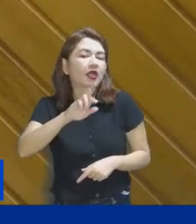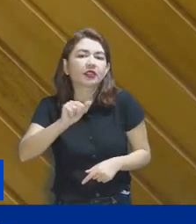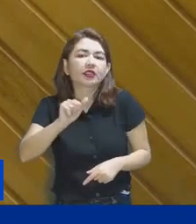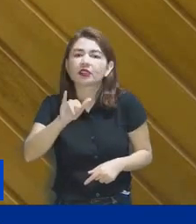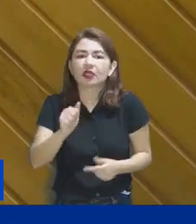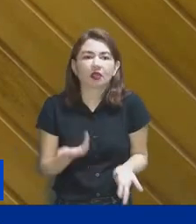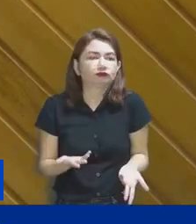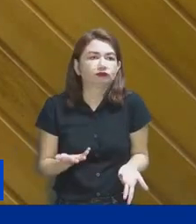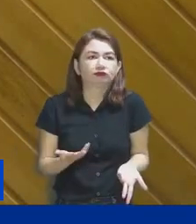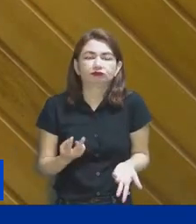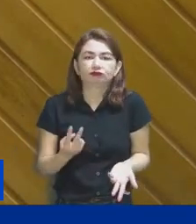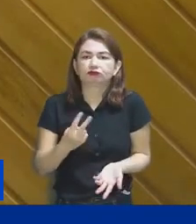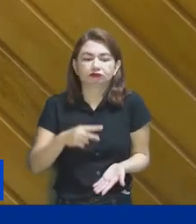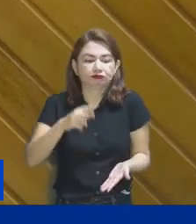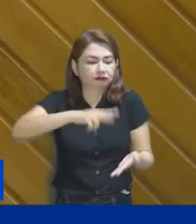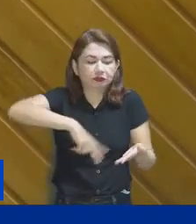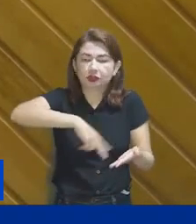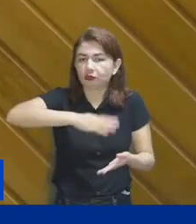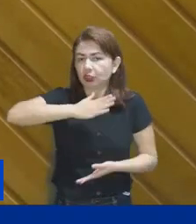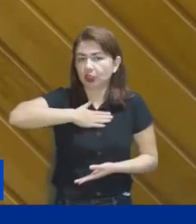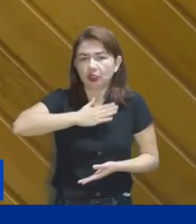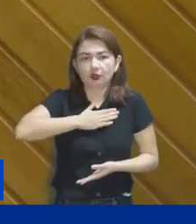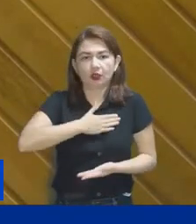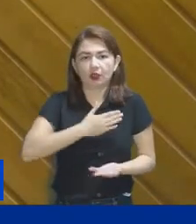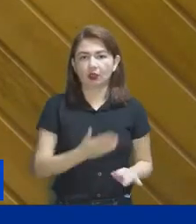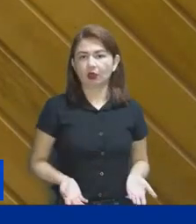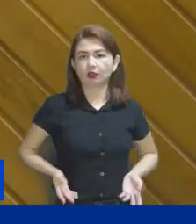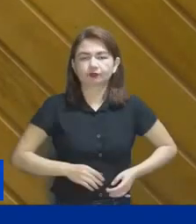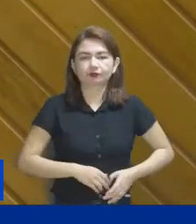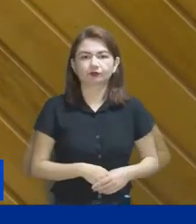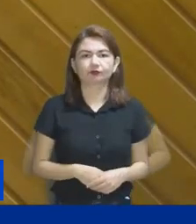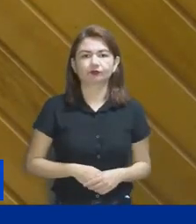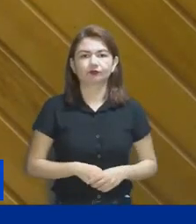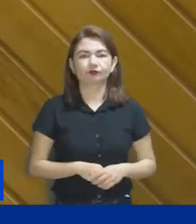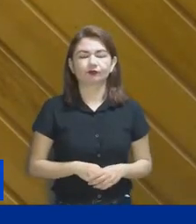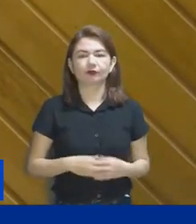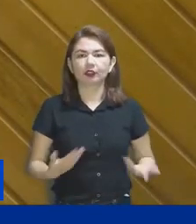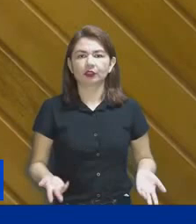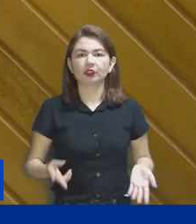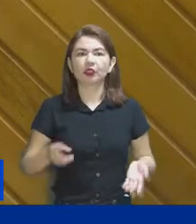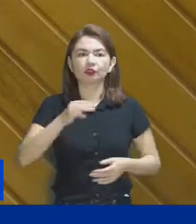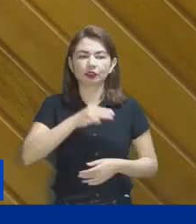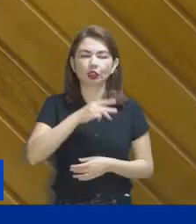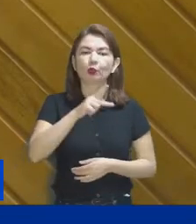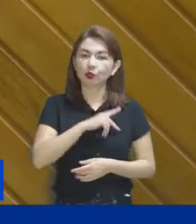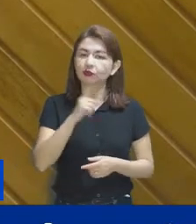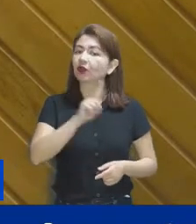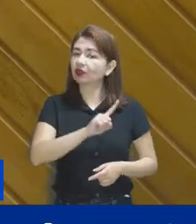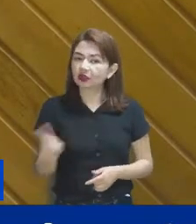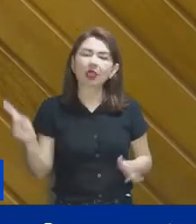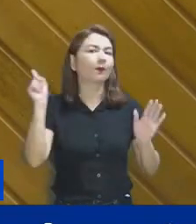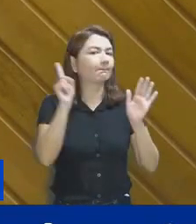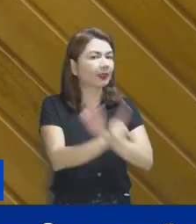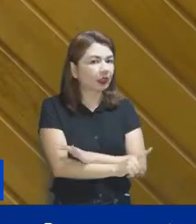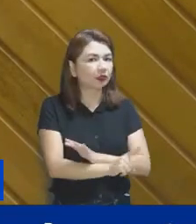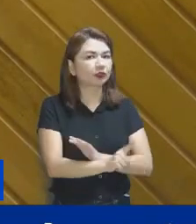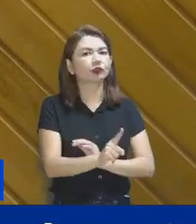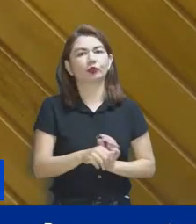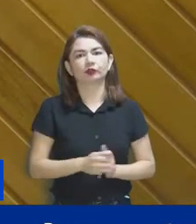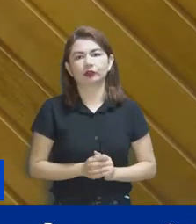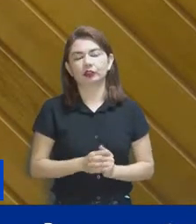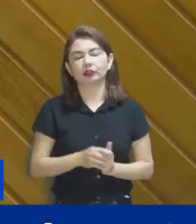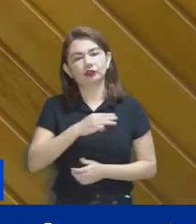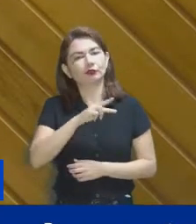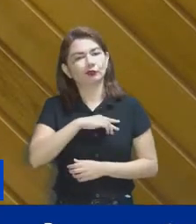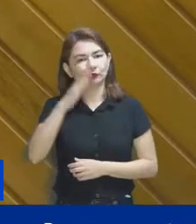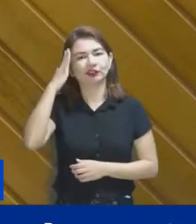depoimento, não foi lido para ela. E o Ministério Público não perguntou isso. Ou seja, o Ministério Público, naquele momento, ele